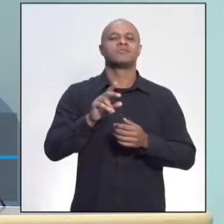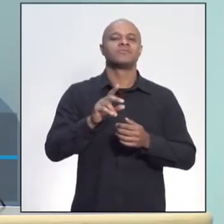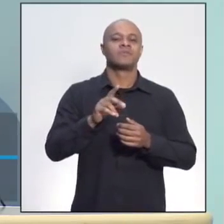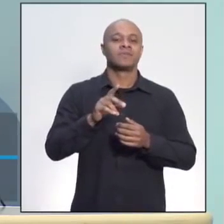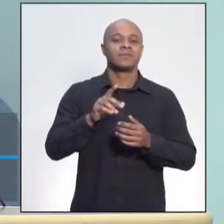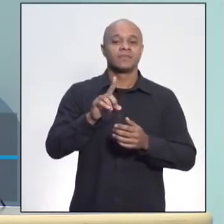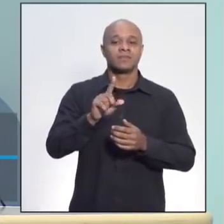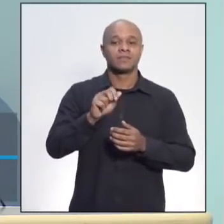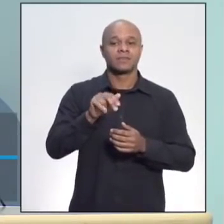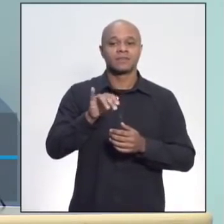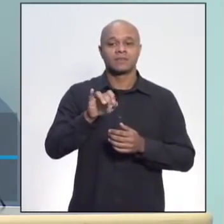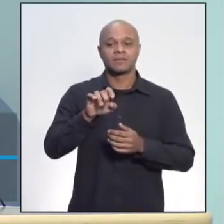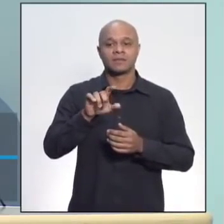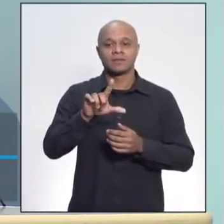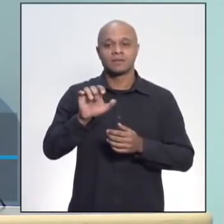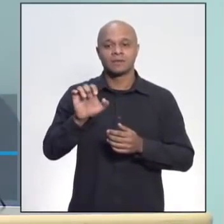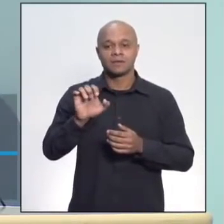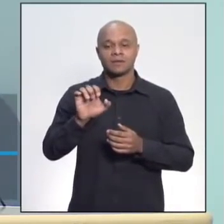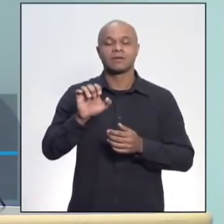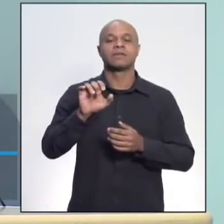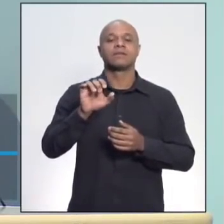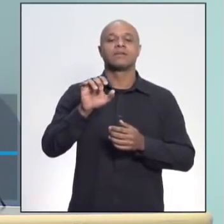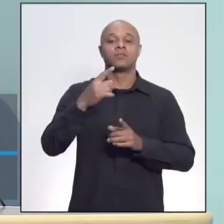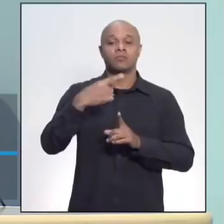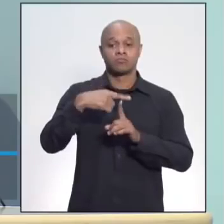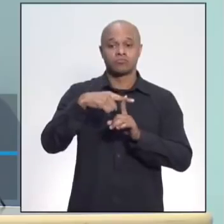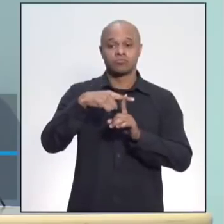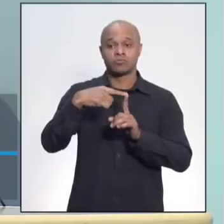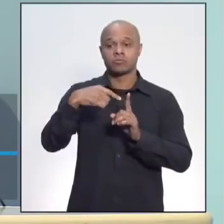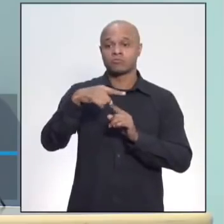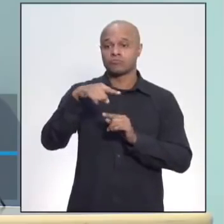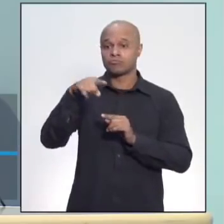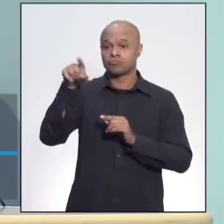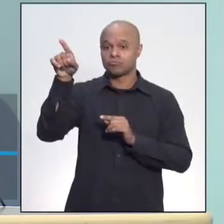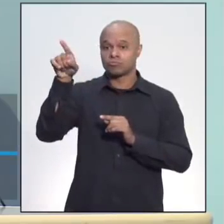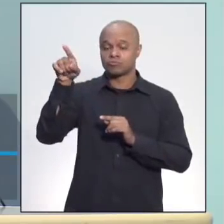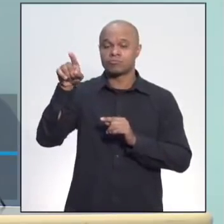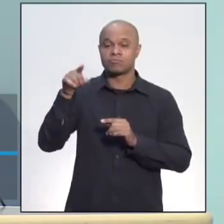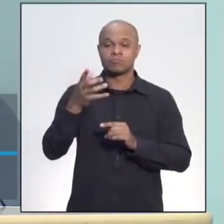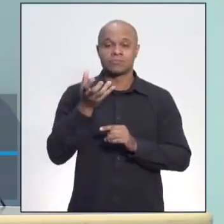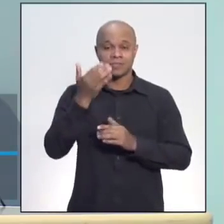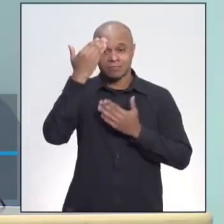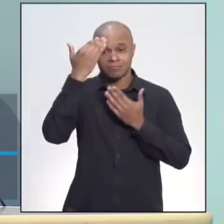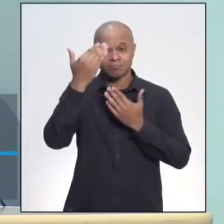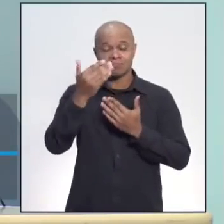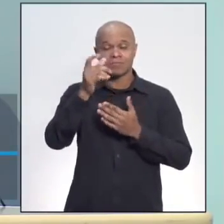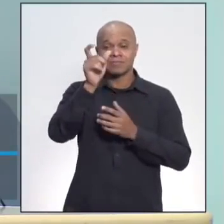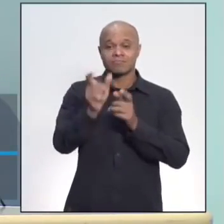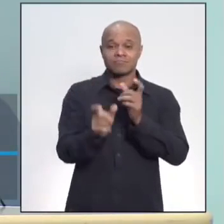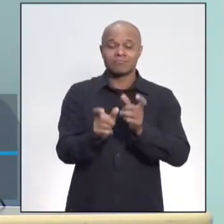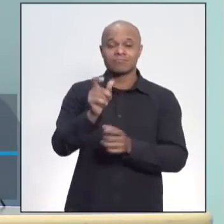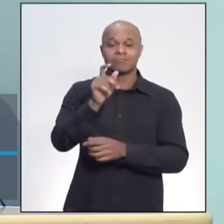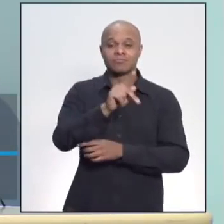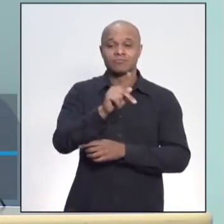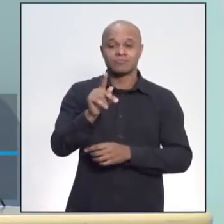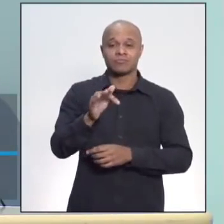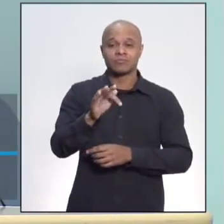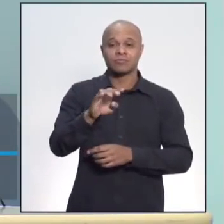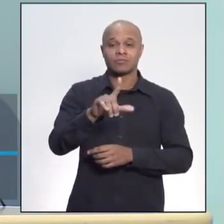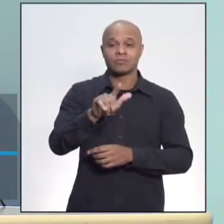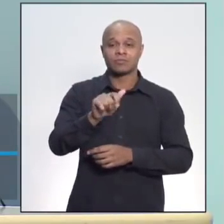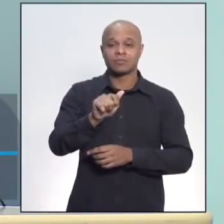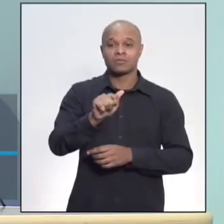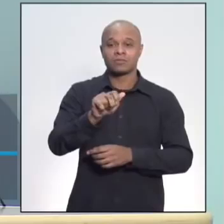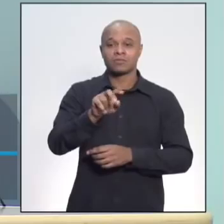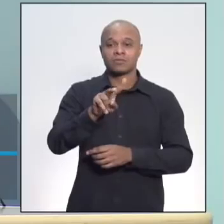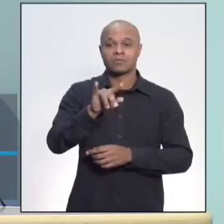Daniele falou que as funções são positivas e crescentes. Quero agradecer a presença dos professores Flávia, Fabiana